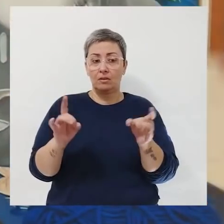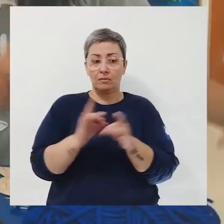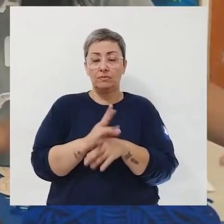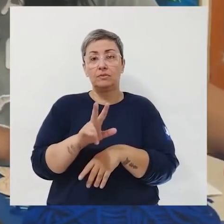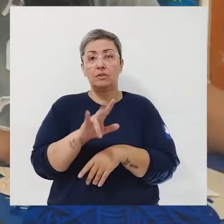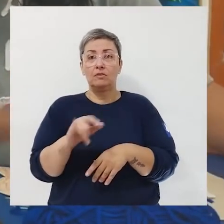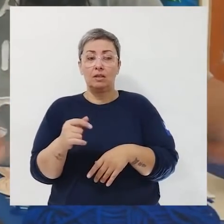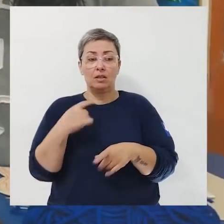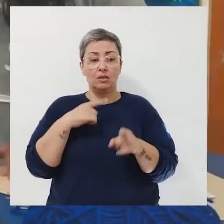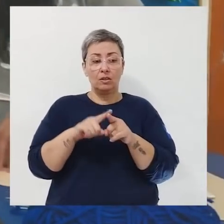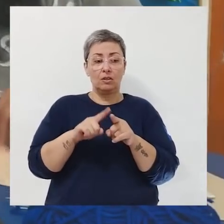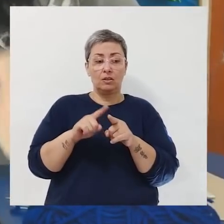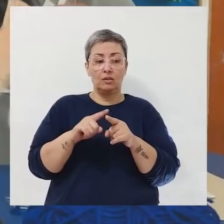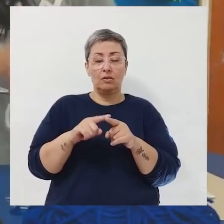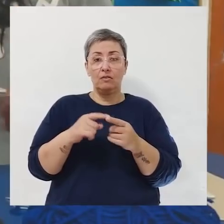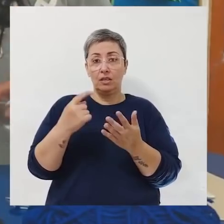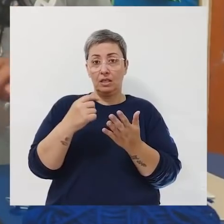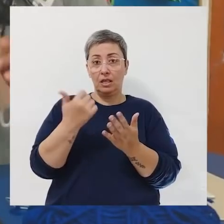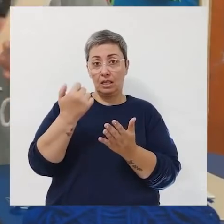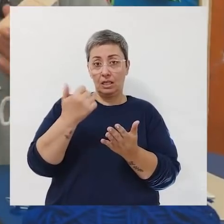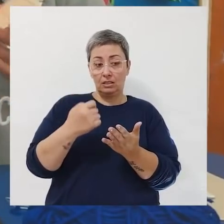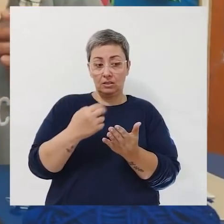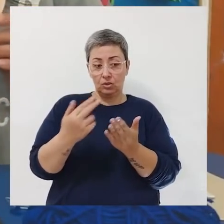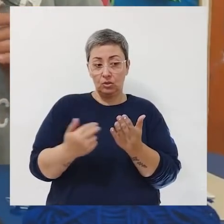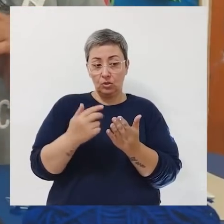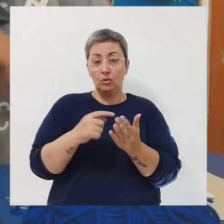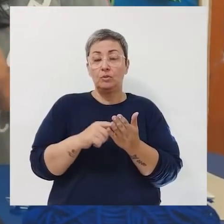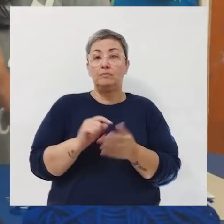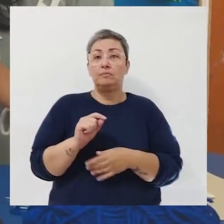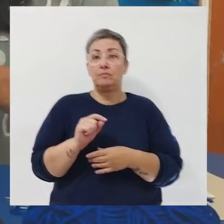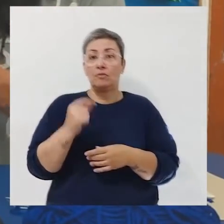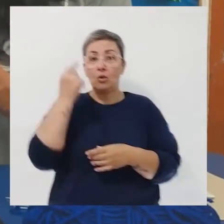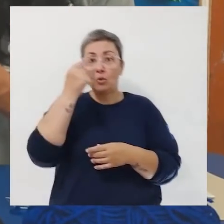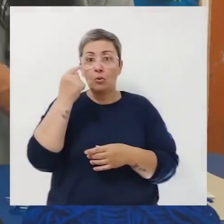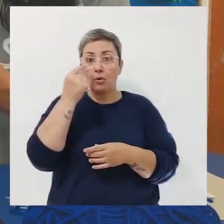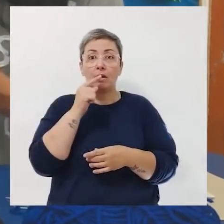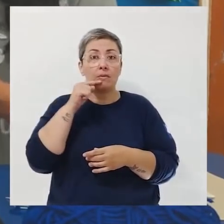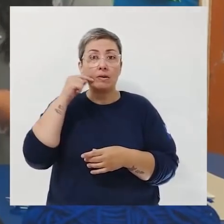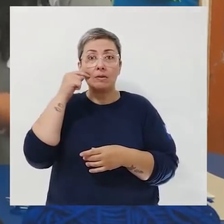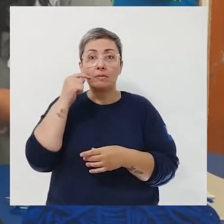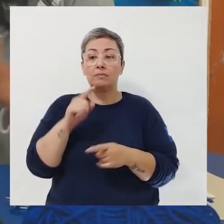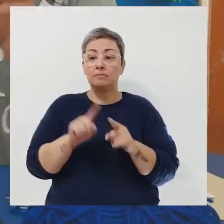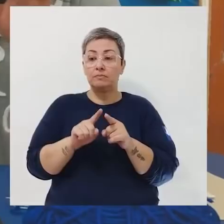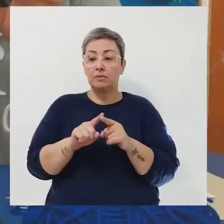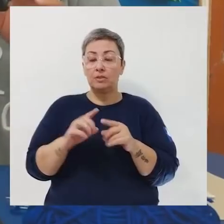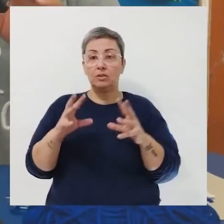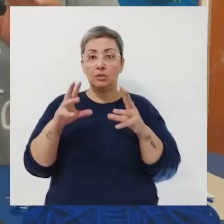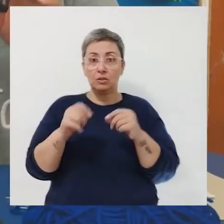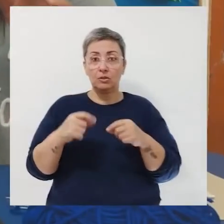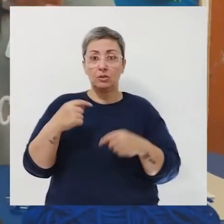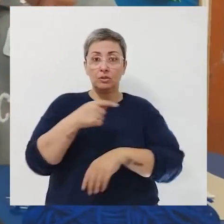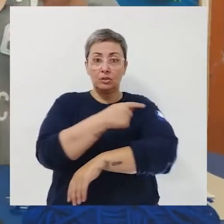Cortou, você vai vir com a canetinha, aí você vai fazer o olhinho, uma boquinha, as escamas